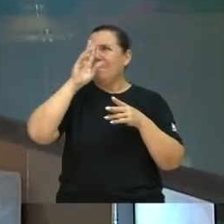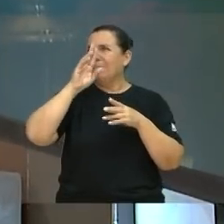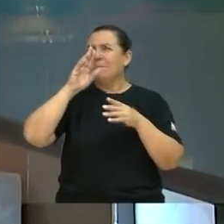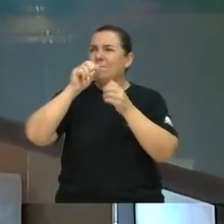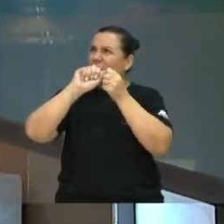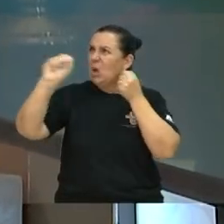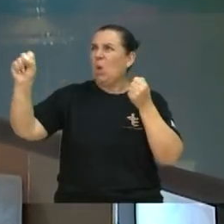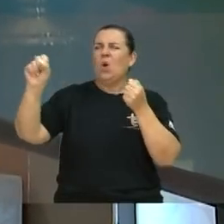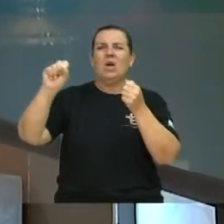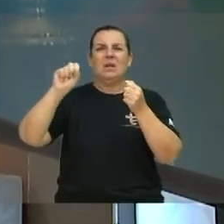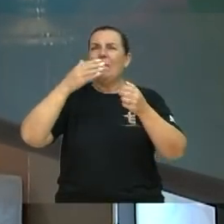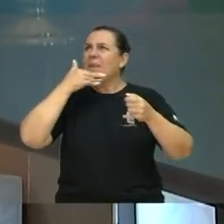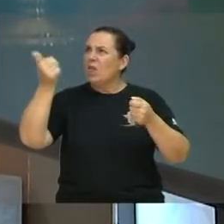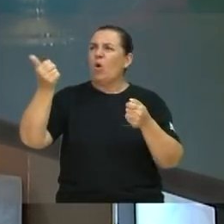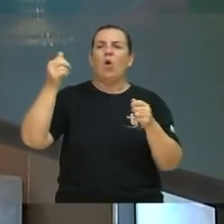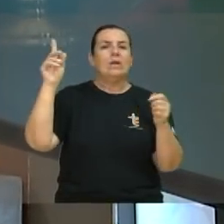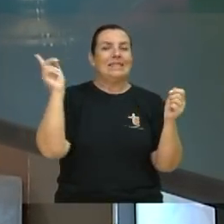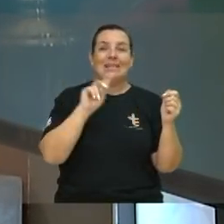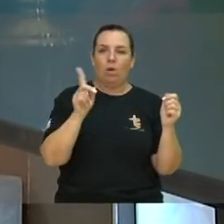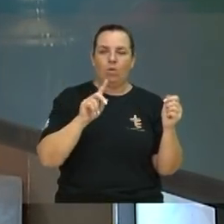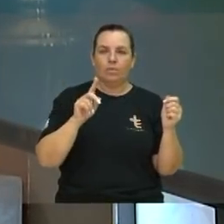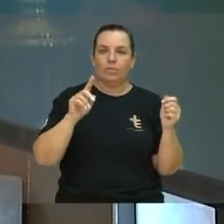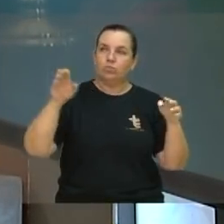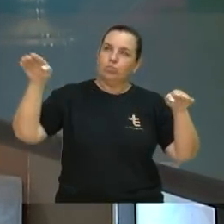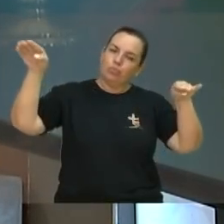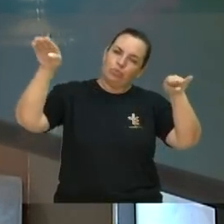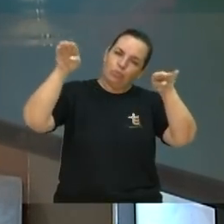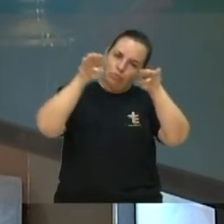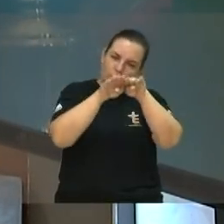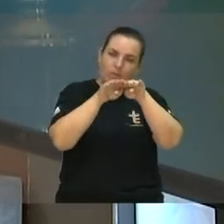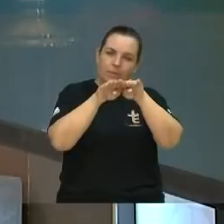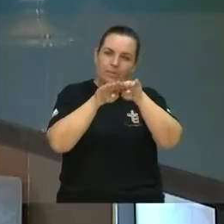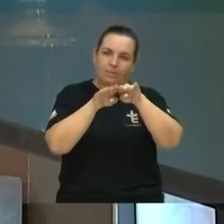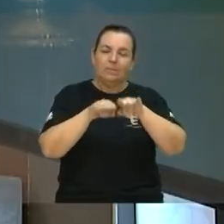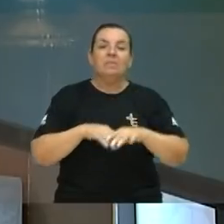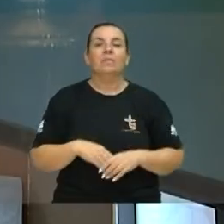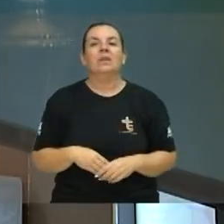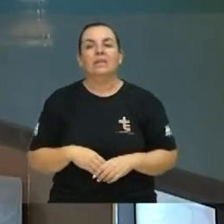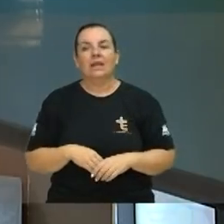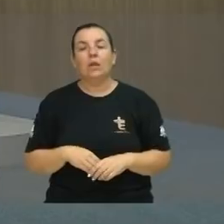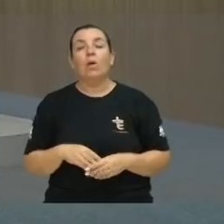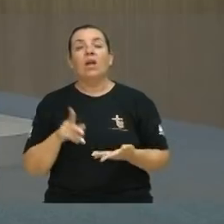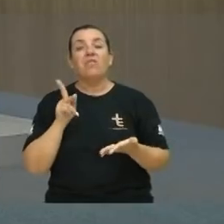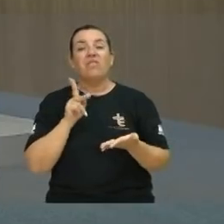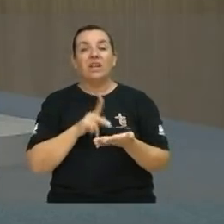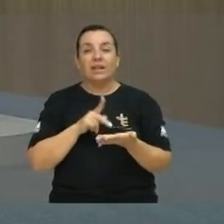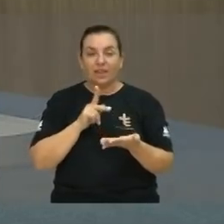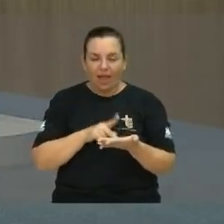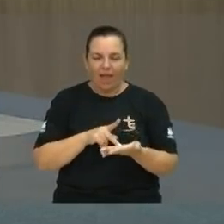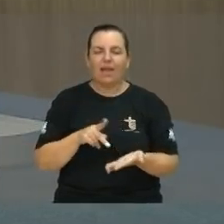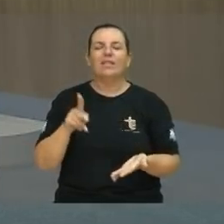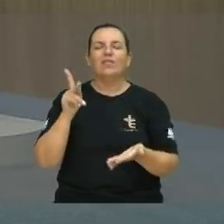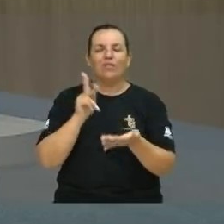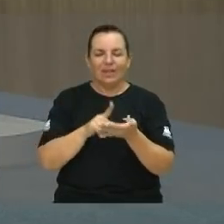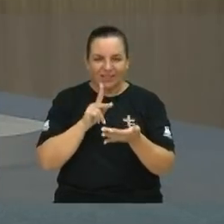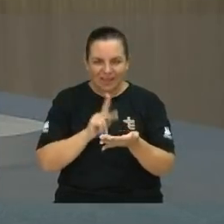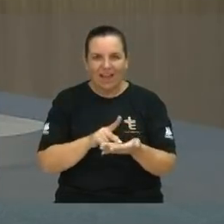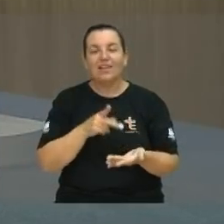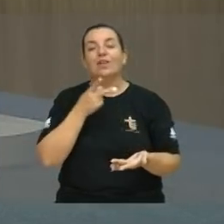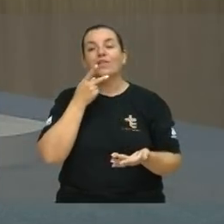e em verdade em verdade essa expressão querido o telespectador telecine querido a